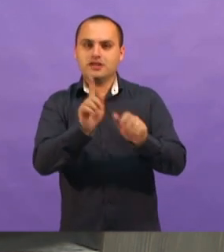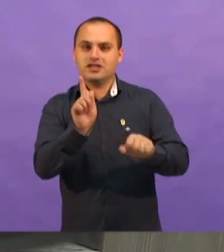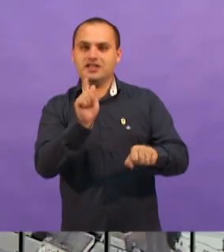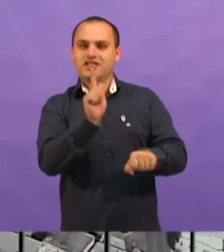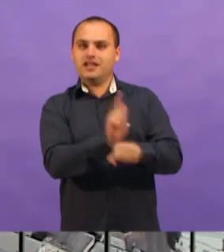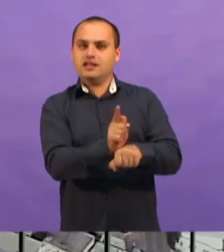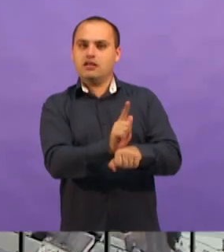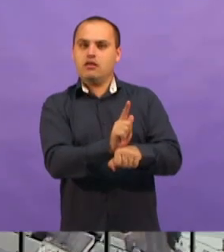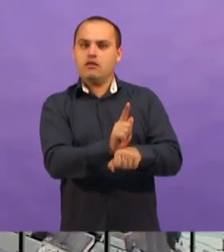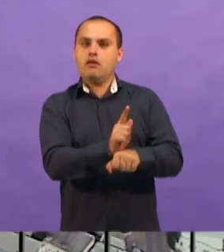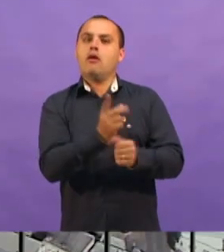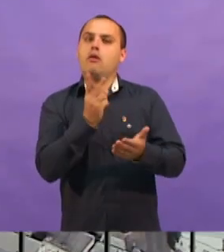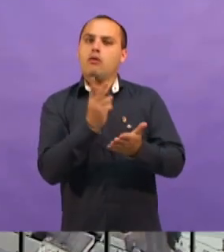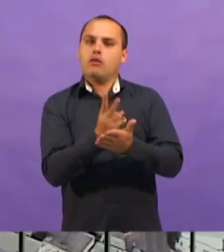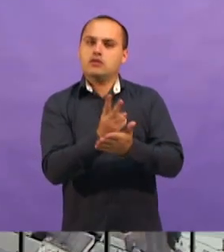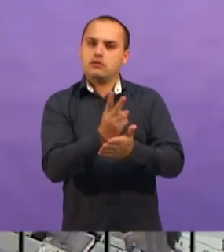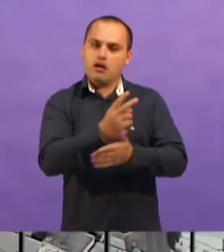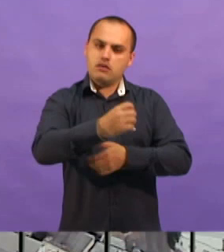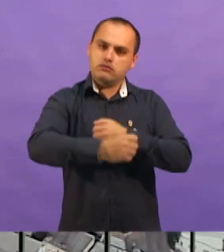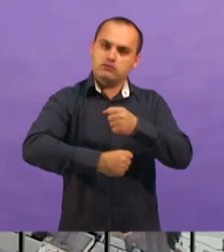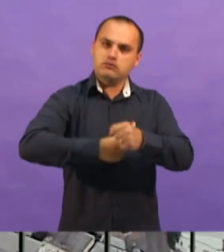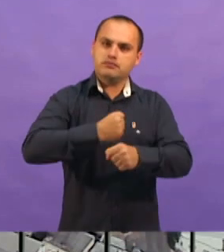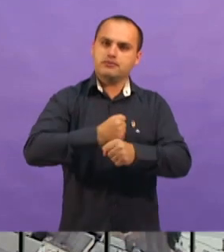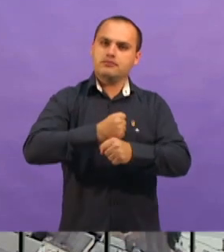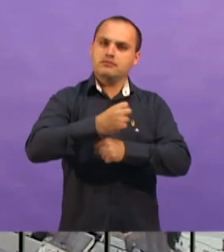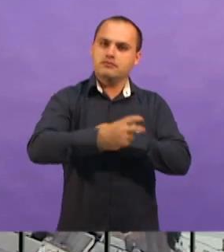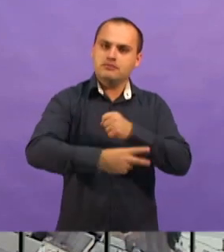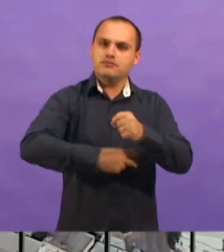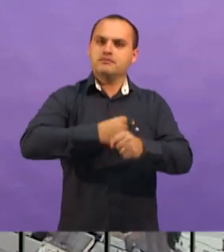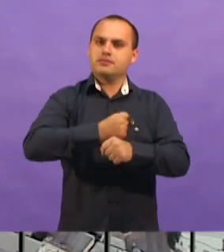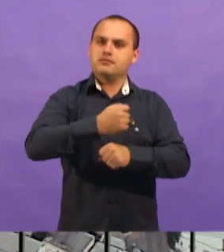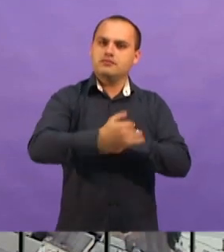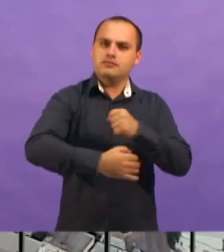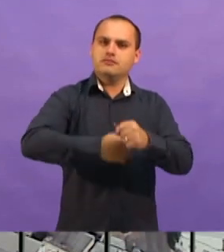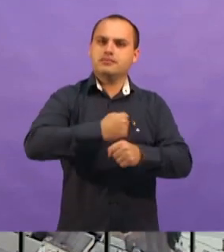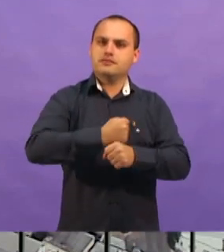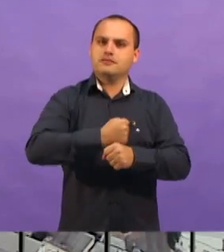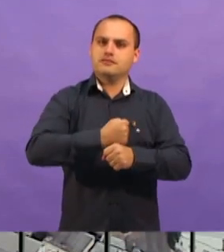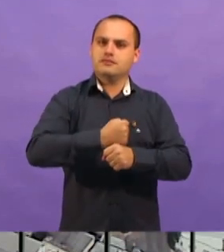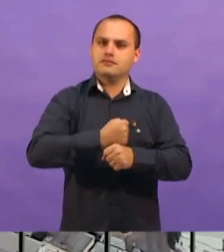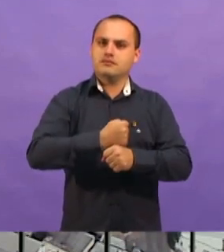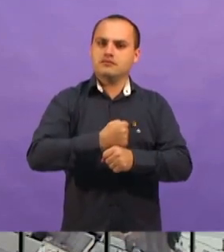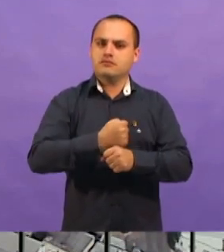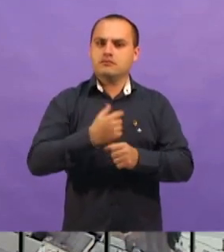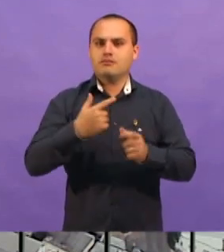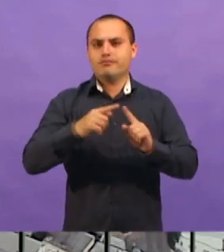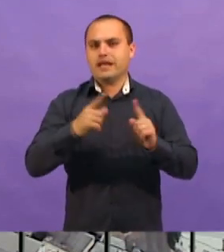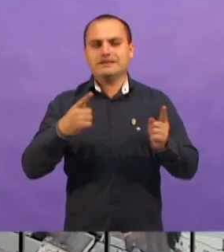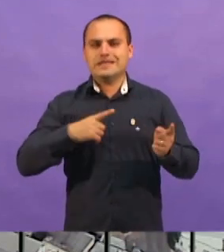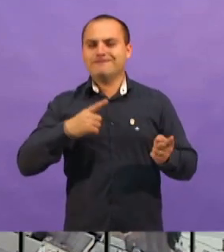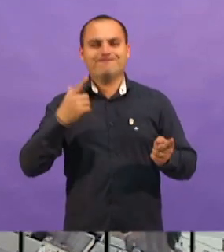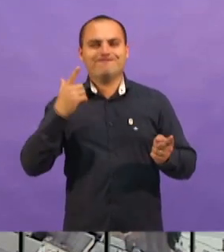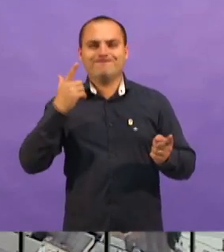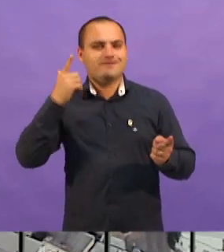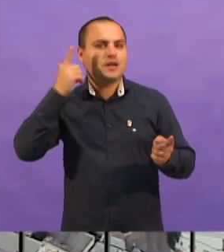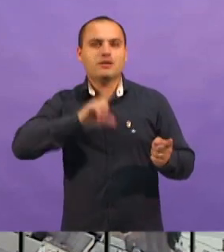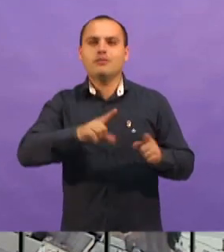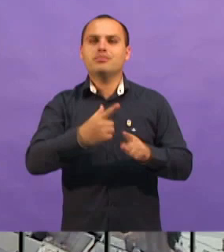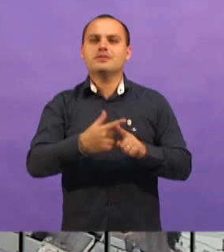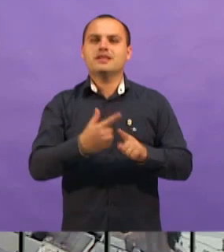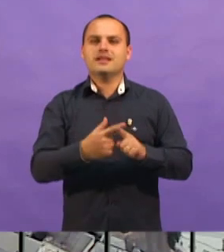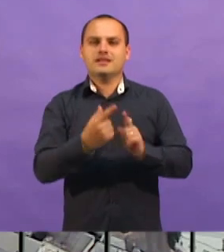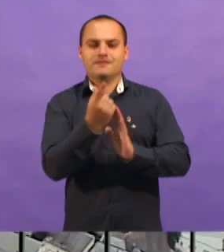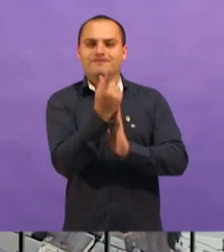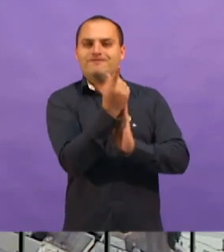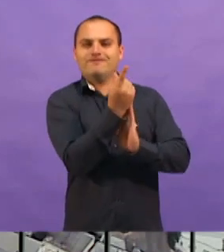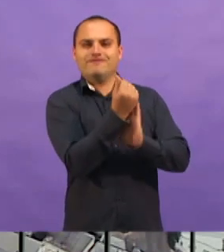publicação, por motivos financeiros mesmo, né, de não conseguirem manter